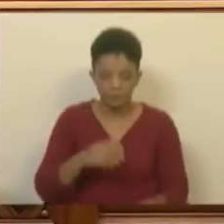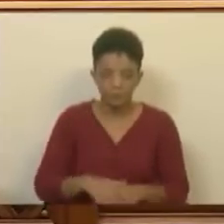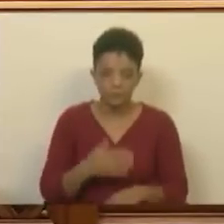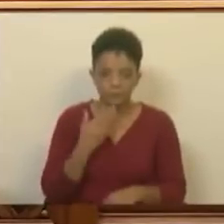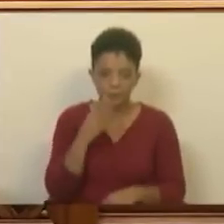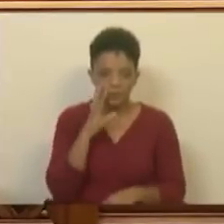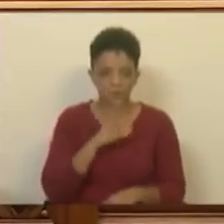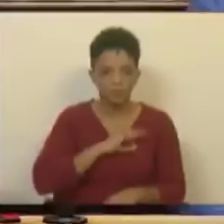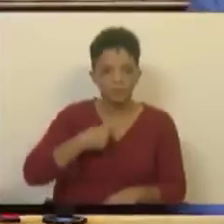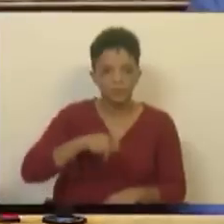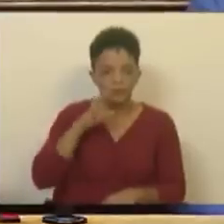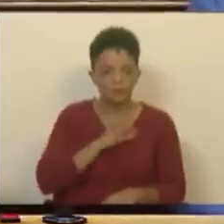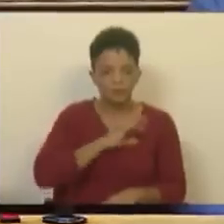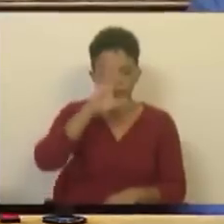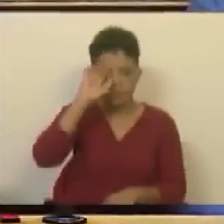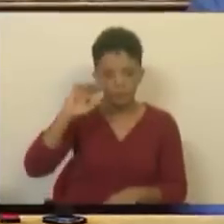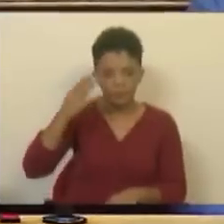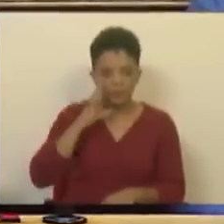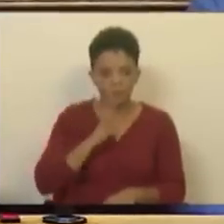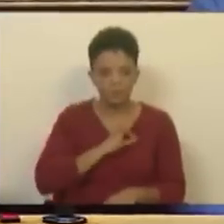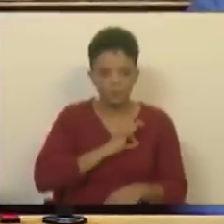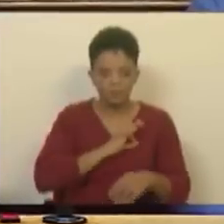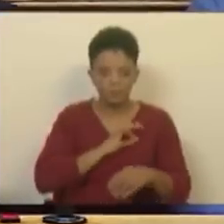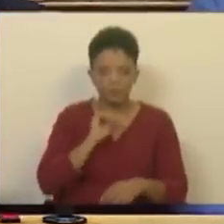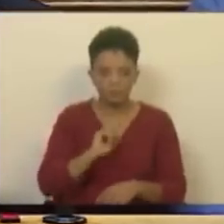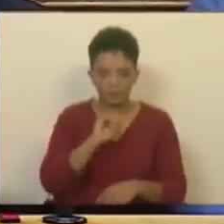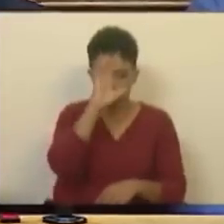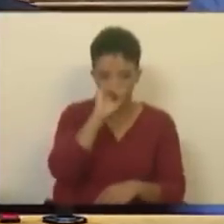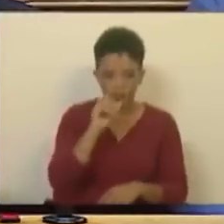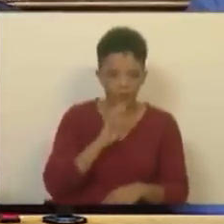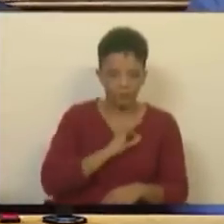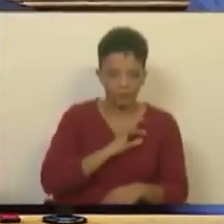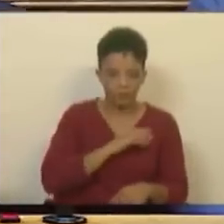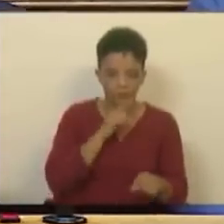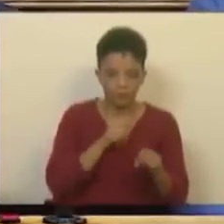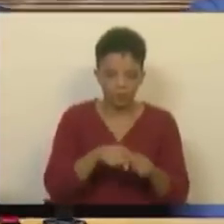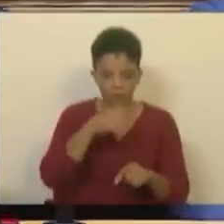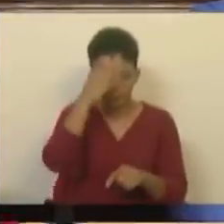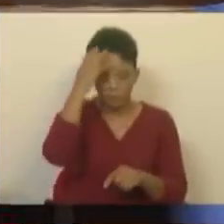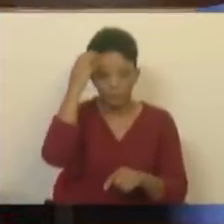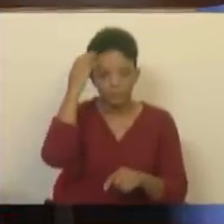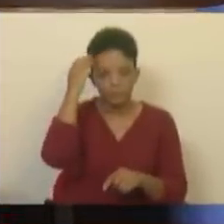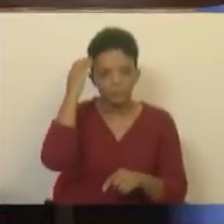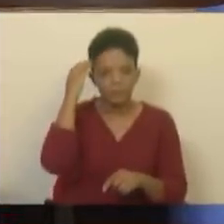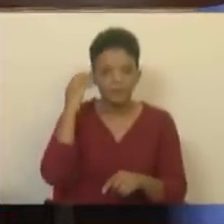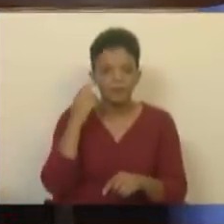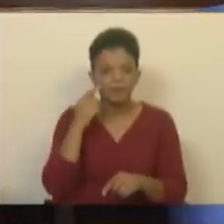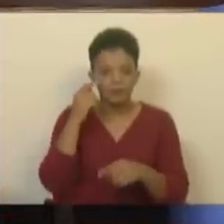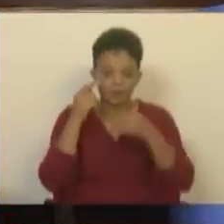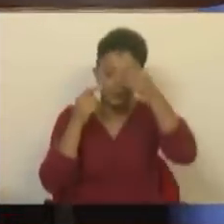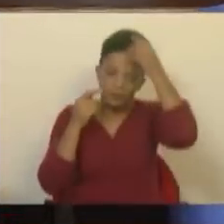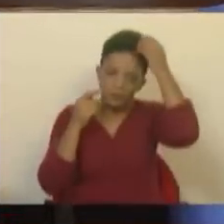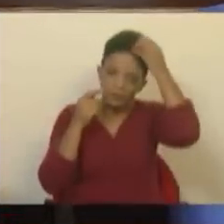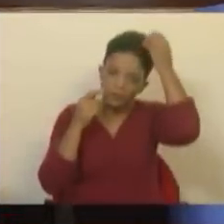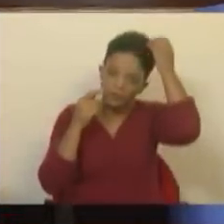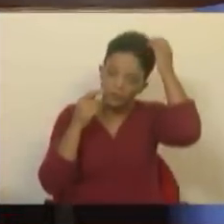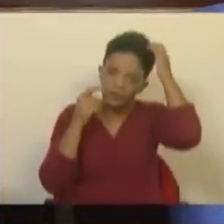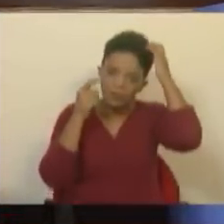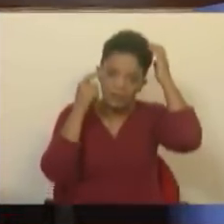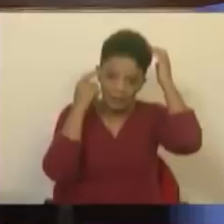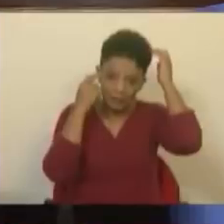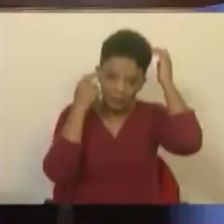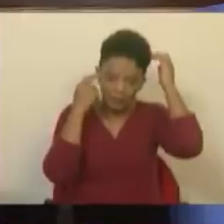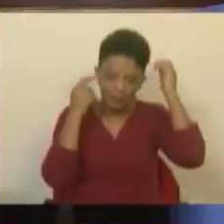Muito obrigado senhor presidente senhores membros do governo senhoras e senhores deputados senhor Ministro na quinta-feira no debate em resposta à deputada